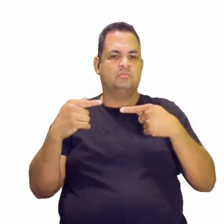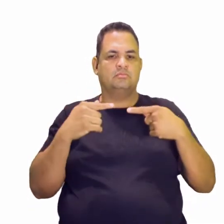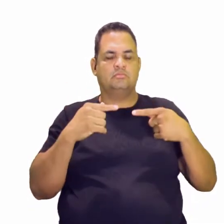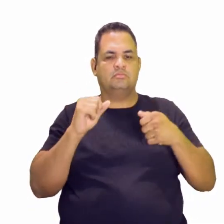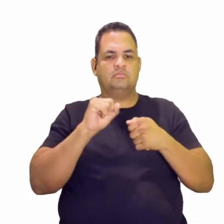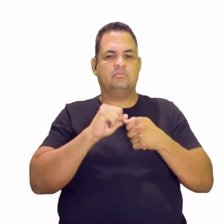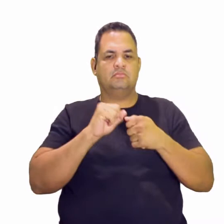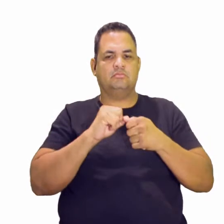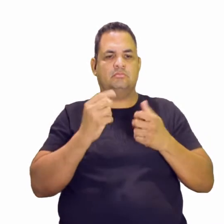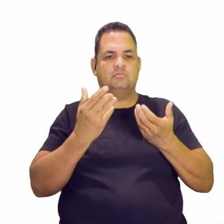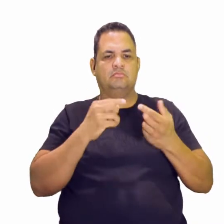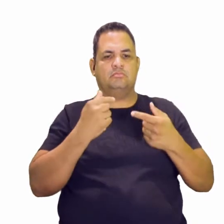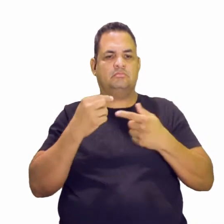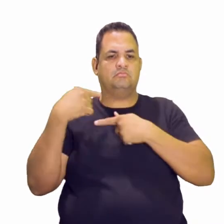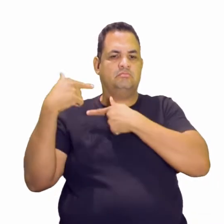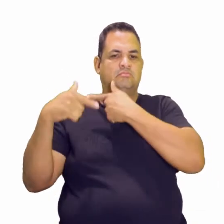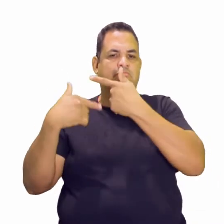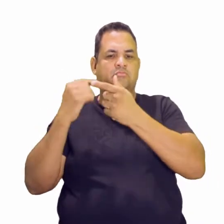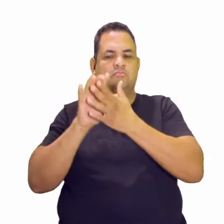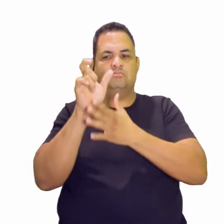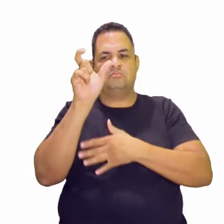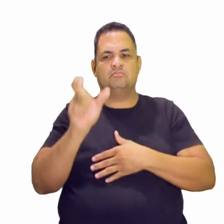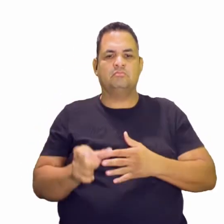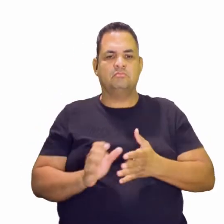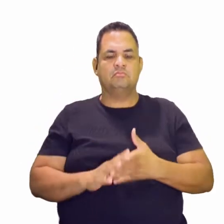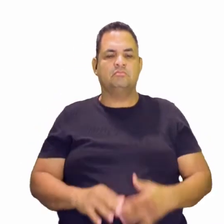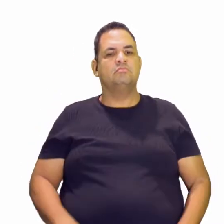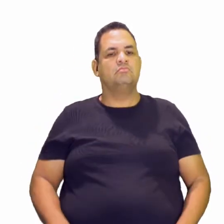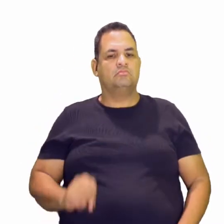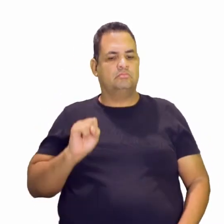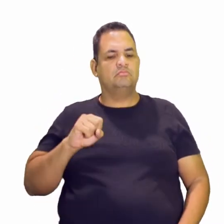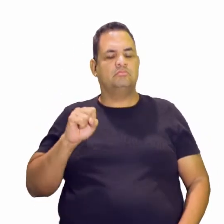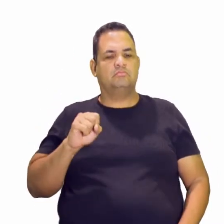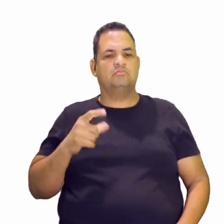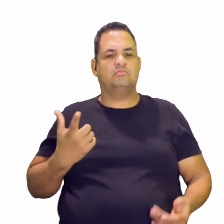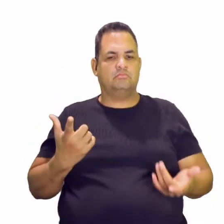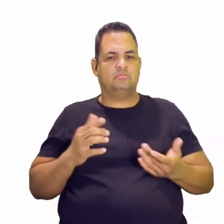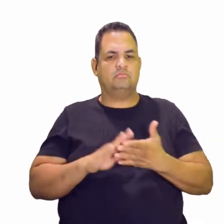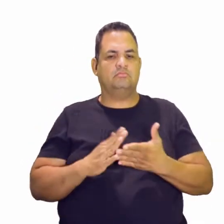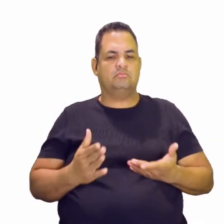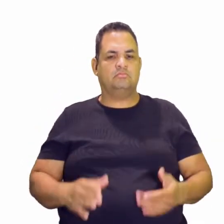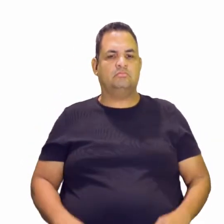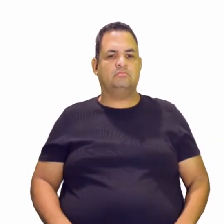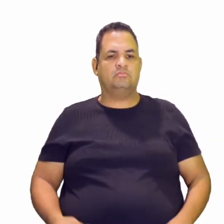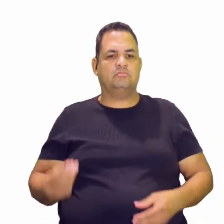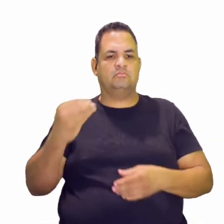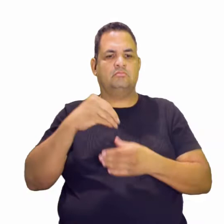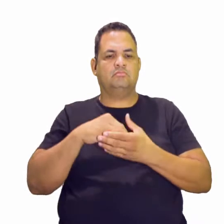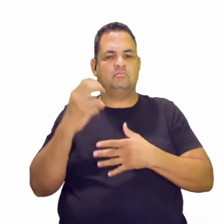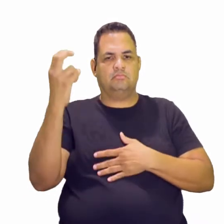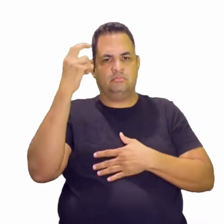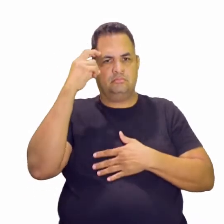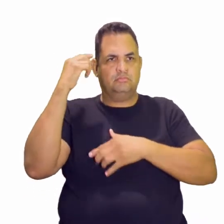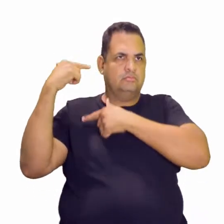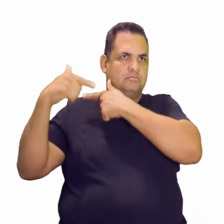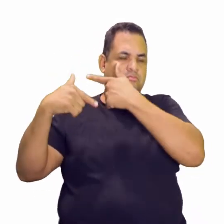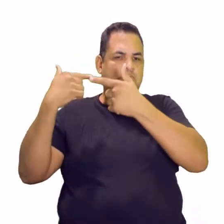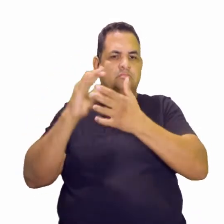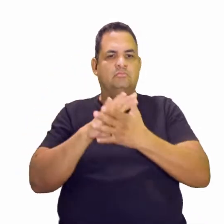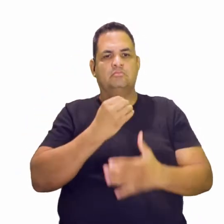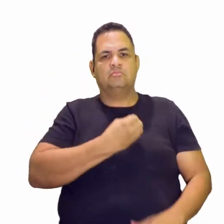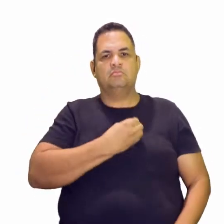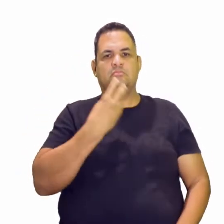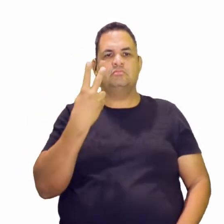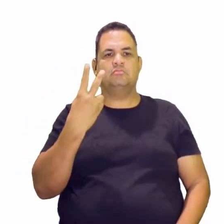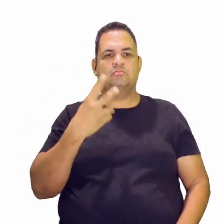não está relacionada às tradições desses indivíduos. Claro que está, tem a ver com a sua cultura e suas tradições. Questão 2.